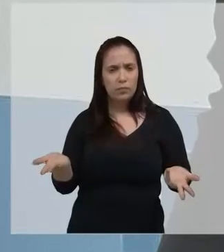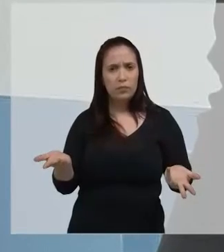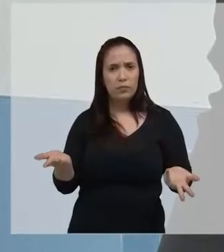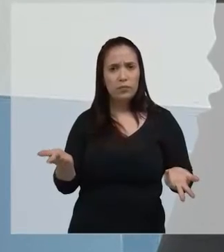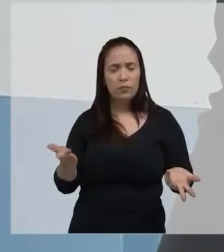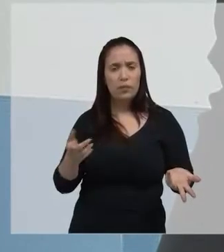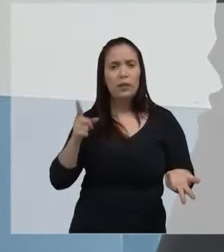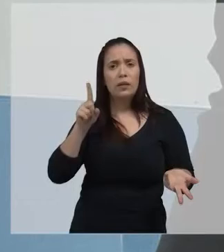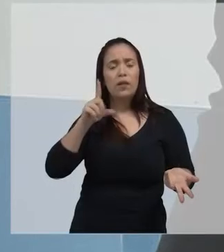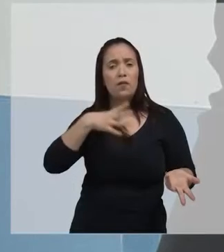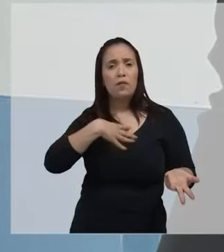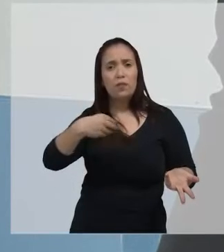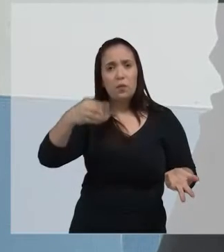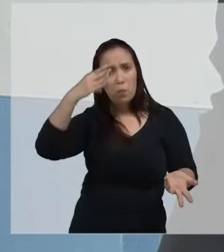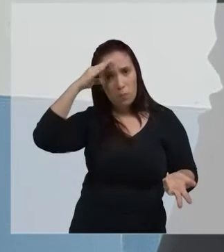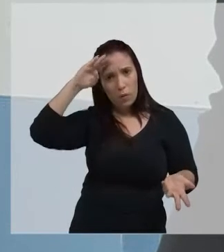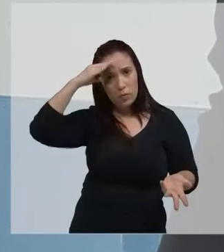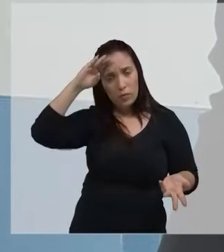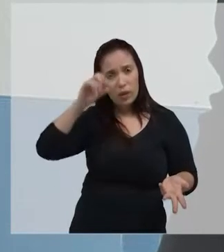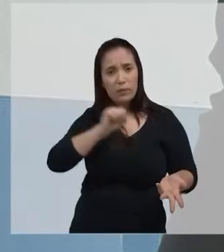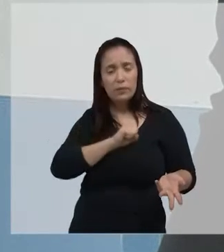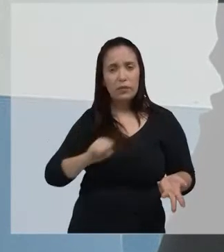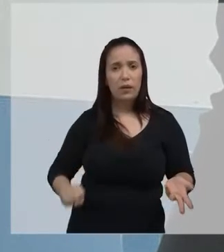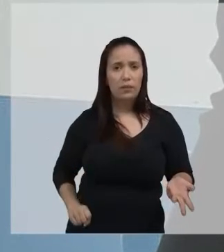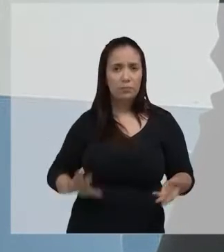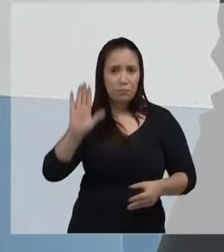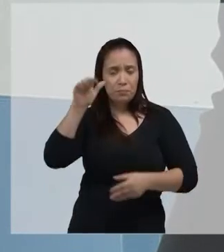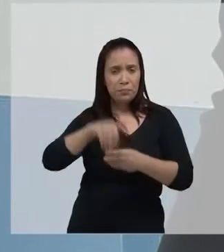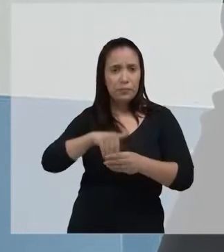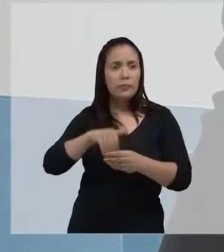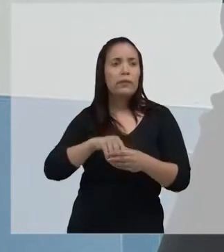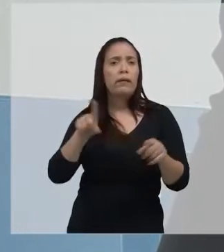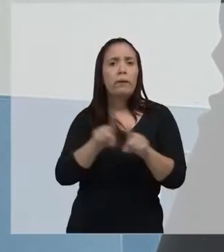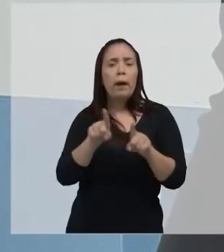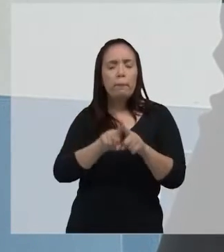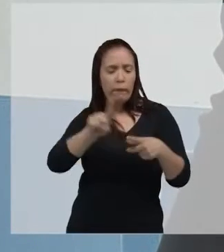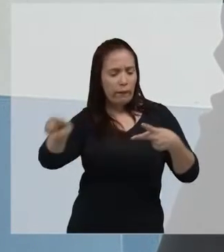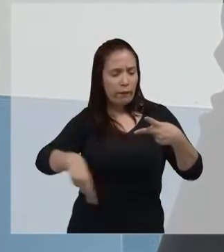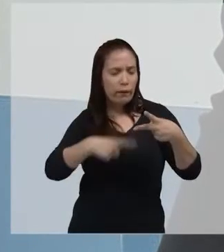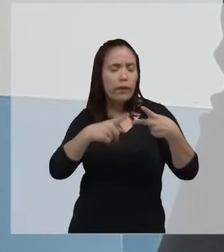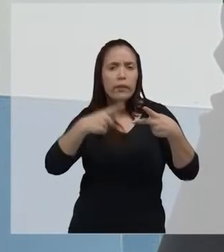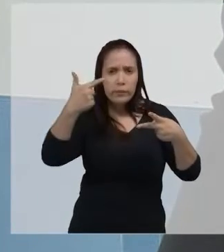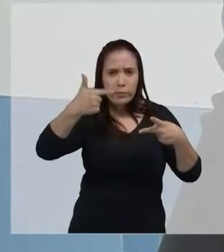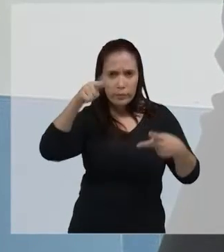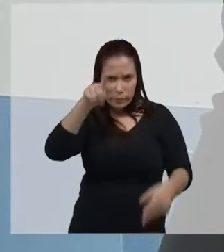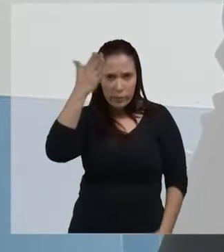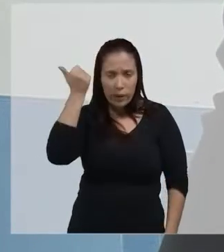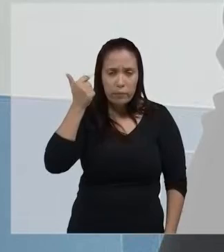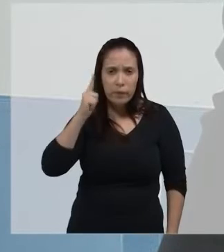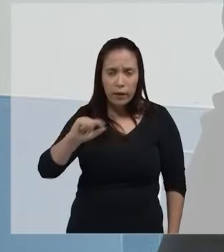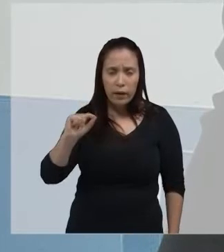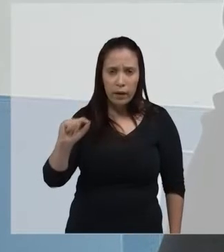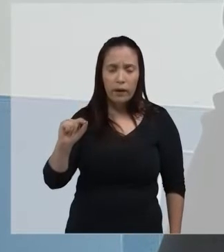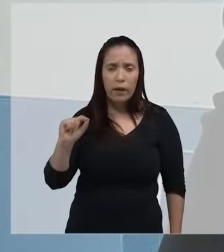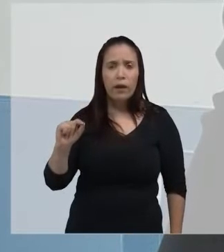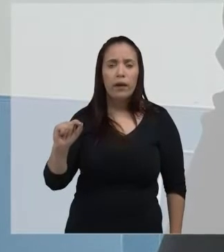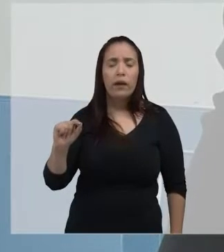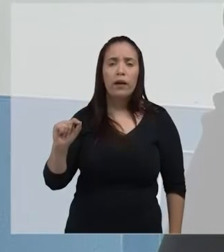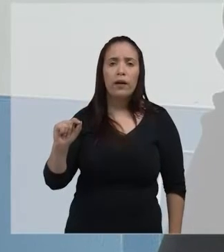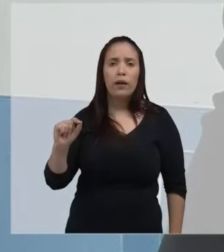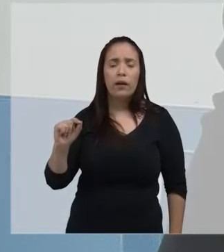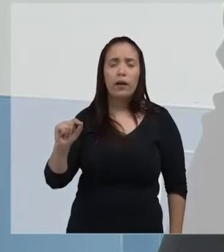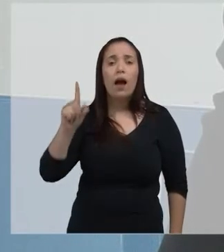lá, quem lidera é o filho do Bolsonaro, 32%. Que já era esperado. Em segundo lugar, quem lidera, sabe,